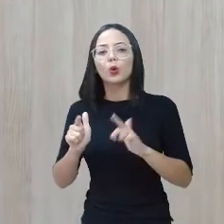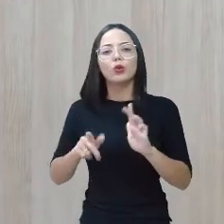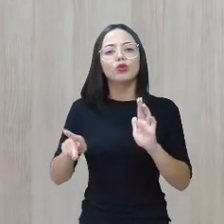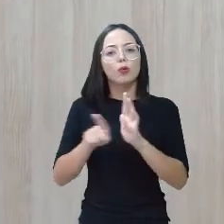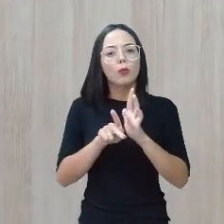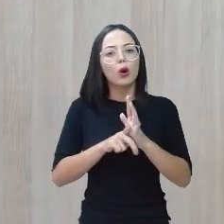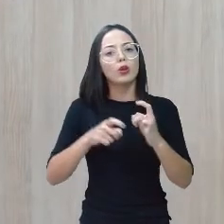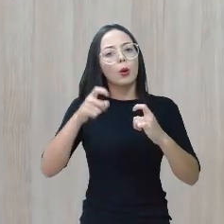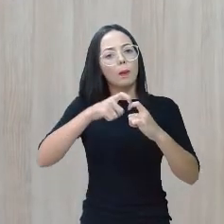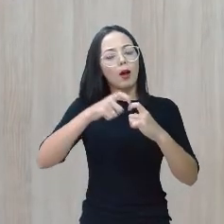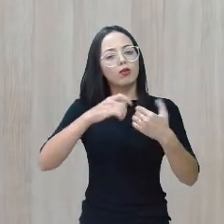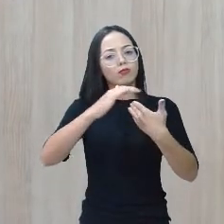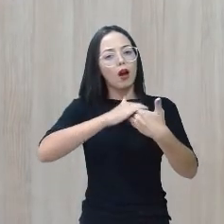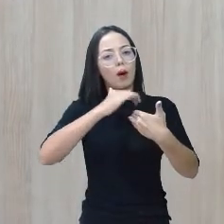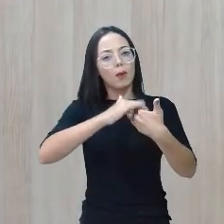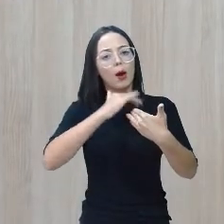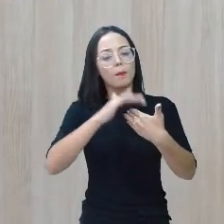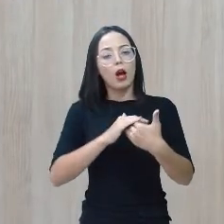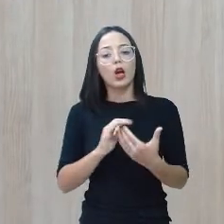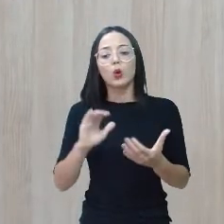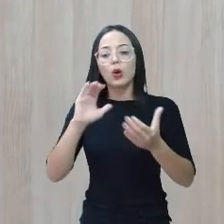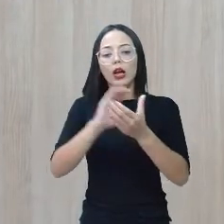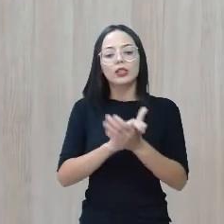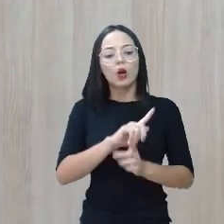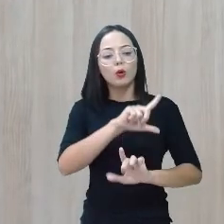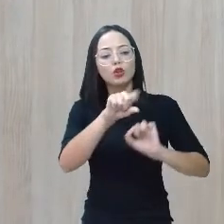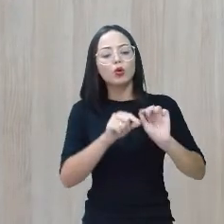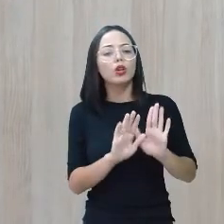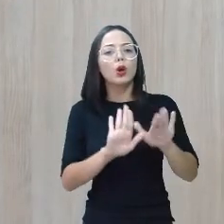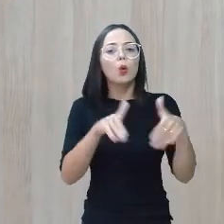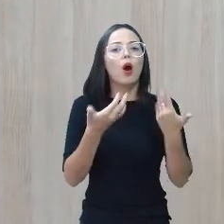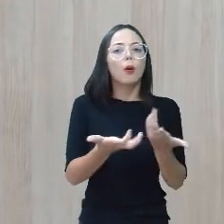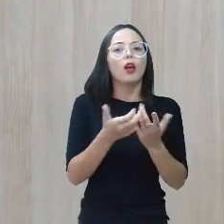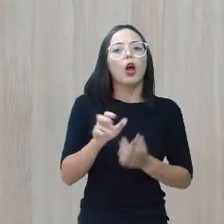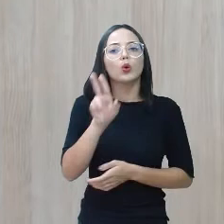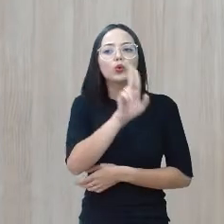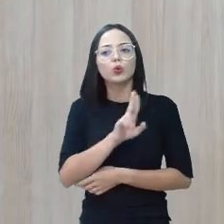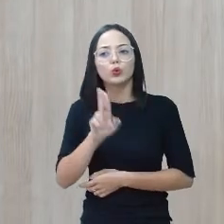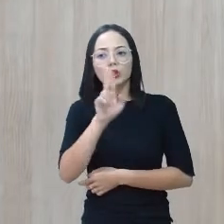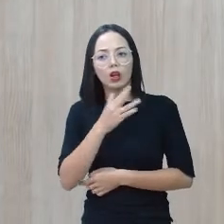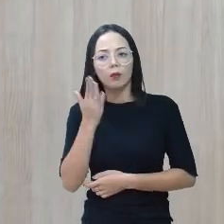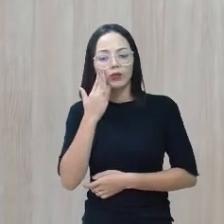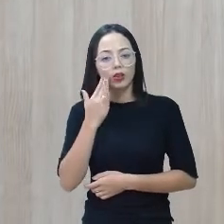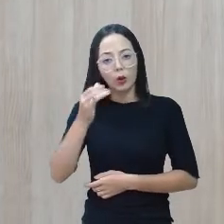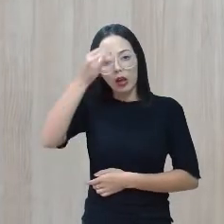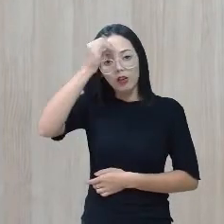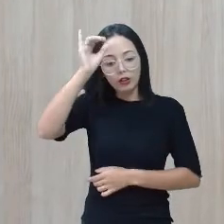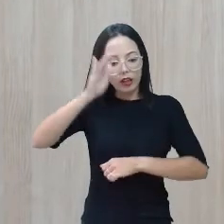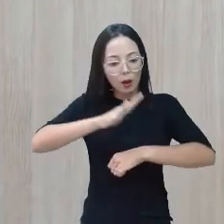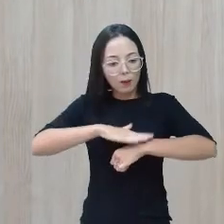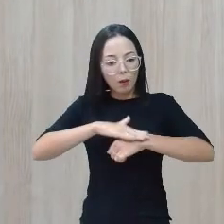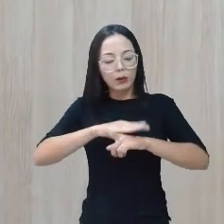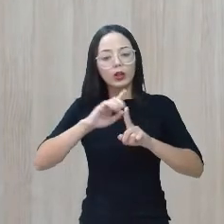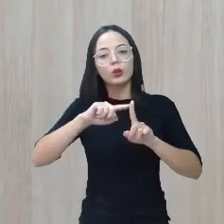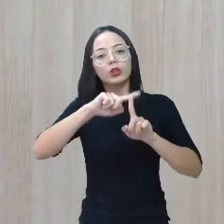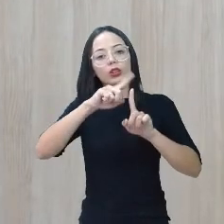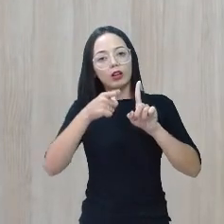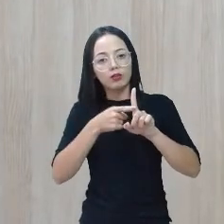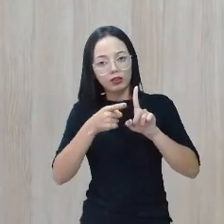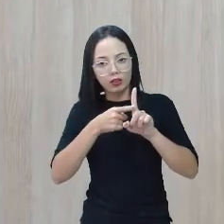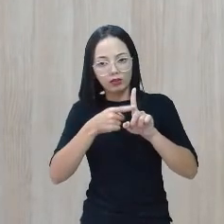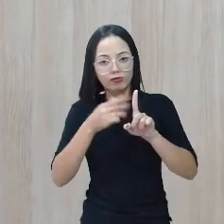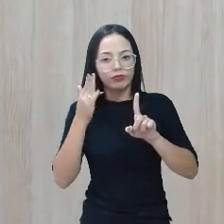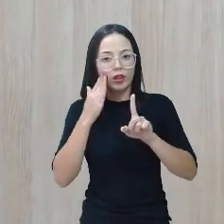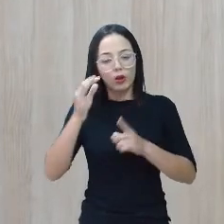podem lhe orientar, e o casal vai escolher que método vai usar para evitar aquele momento da